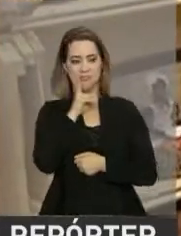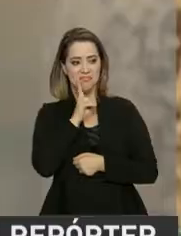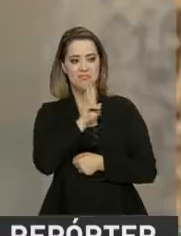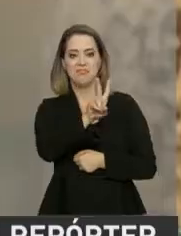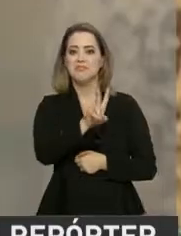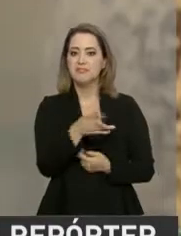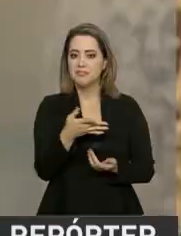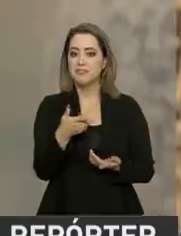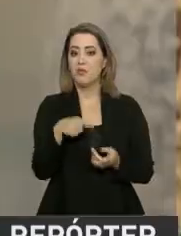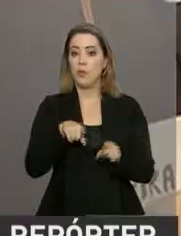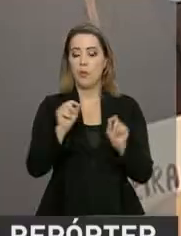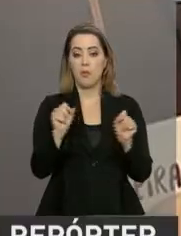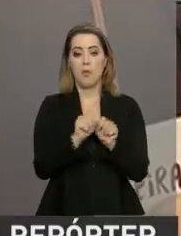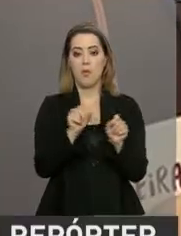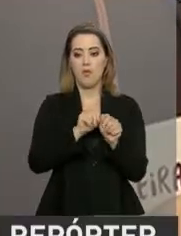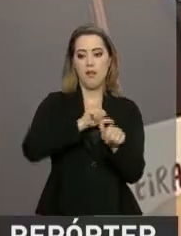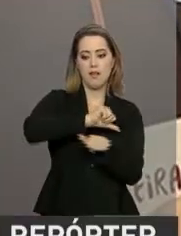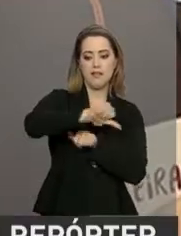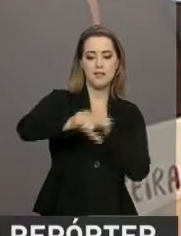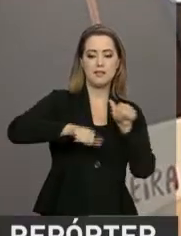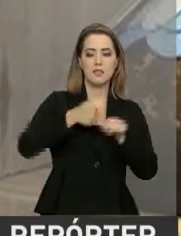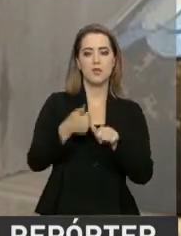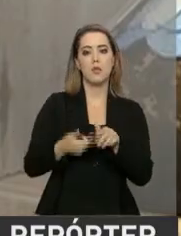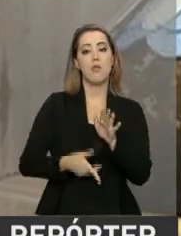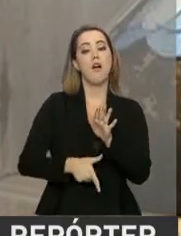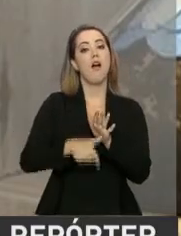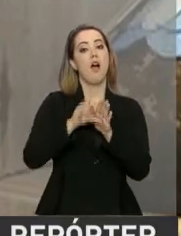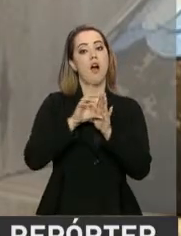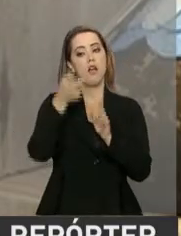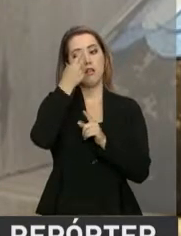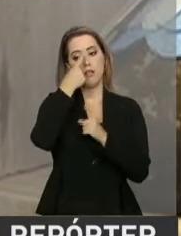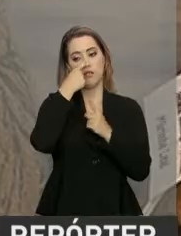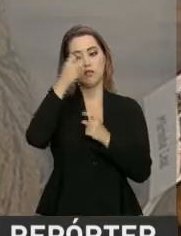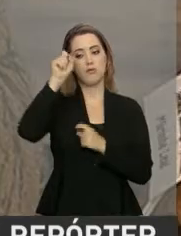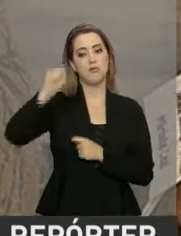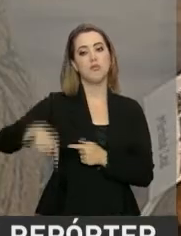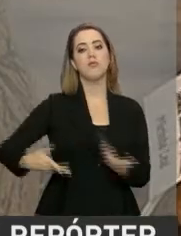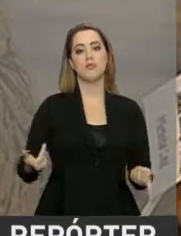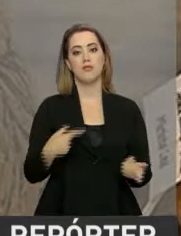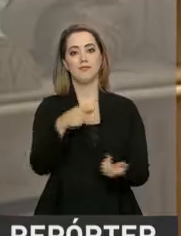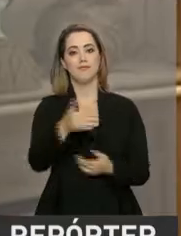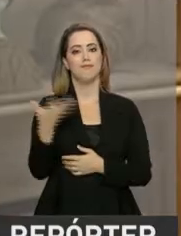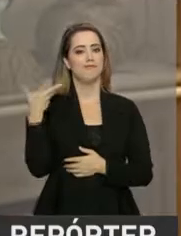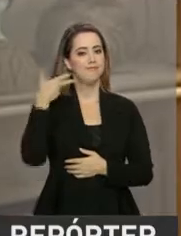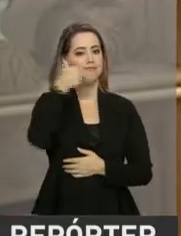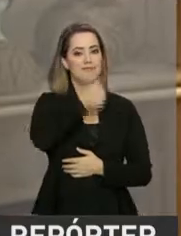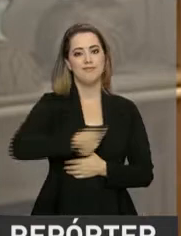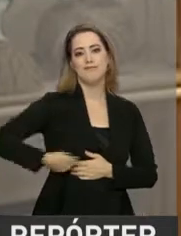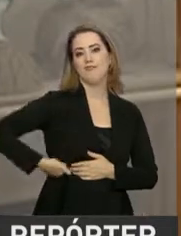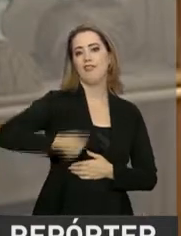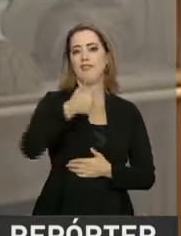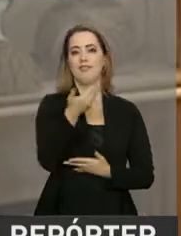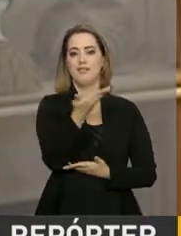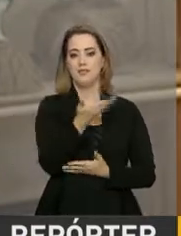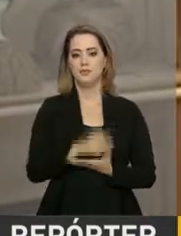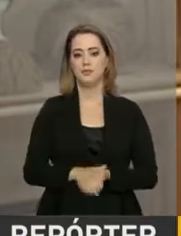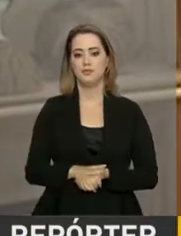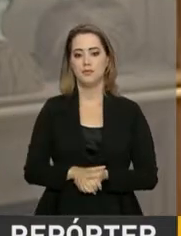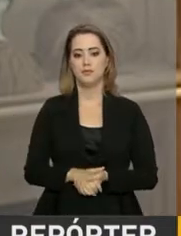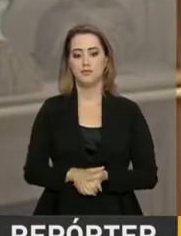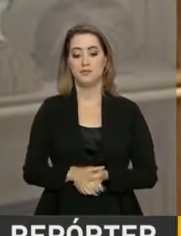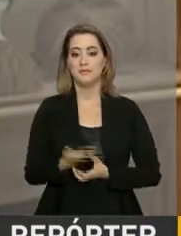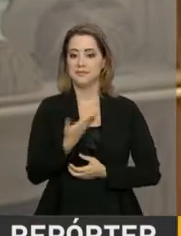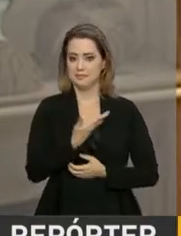fazer com que a casca do fruto, que ia pro lixo, se tornasse essas belas obras. E aí, vendo um monte de casco